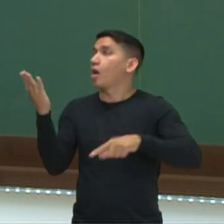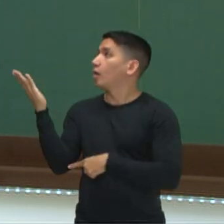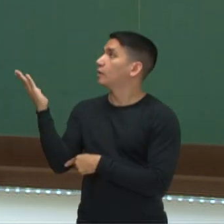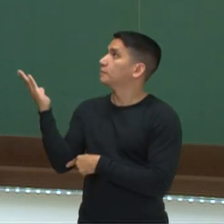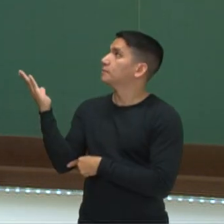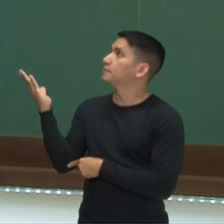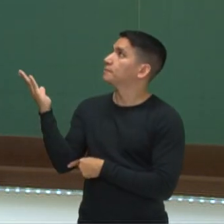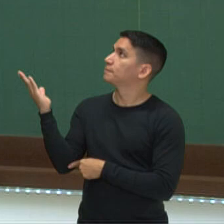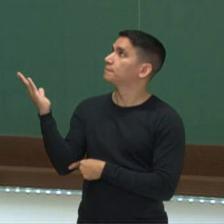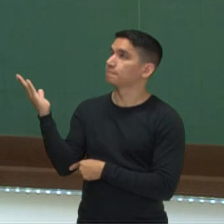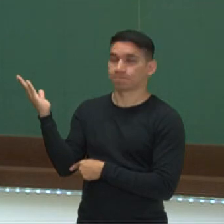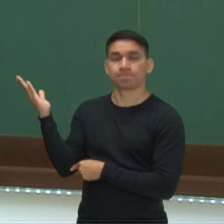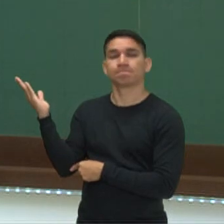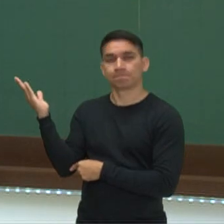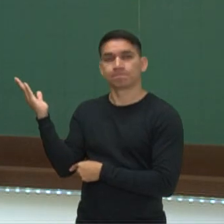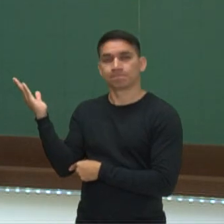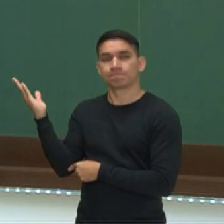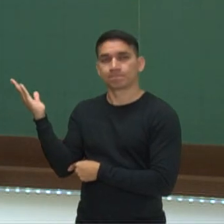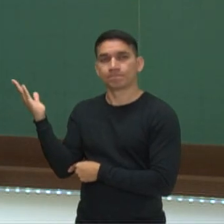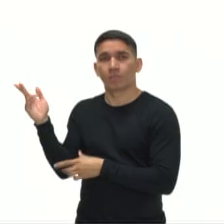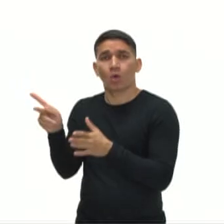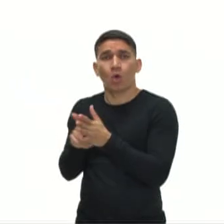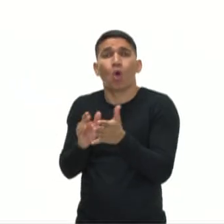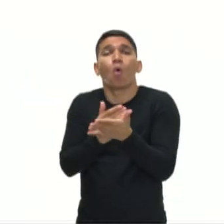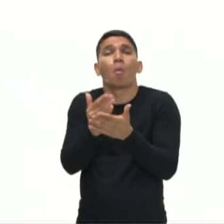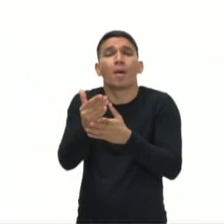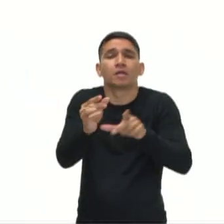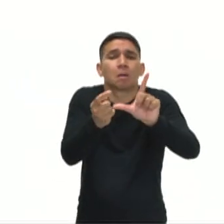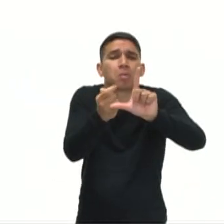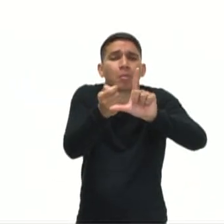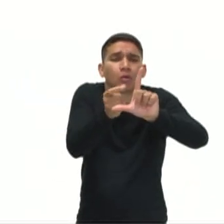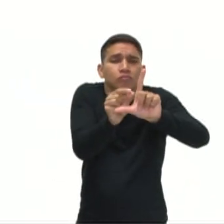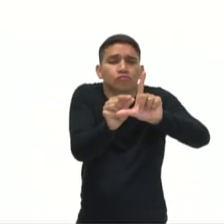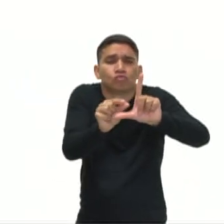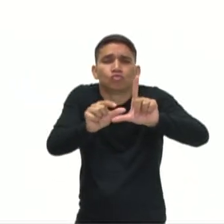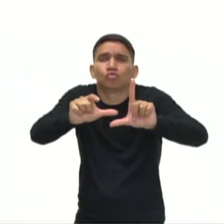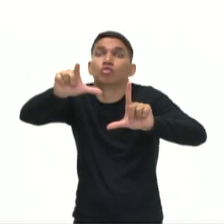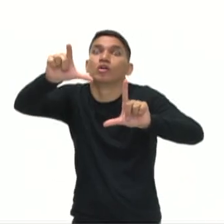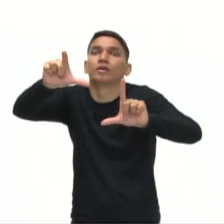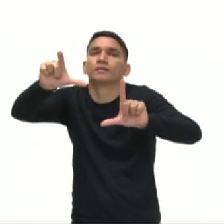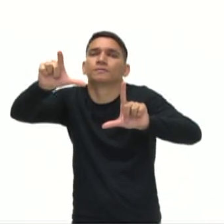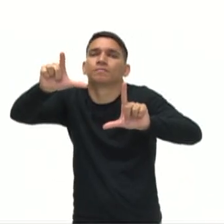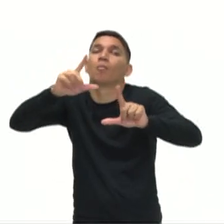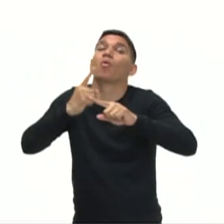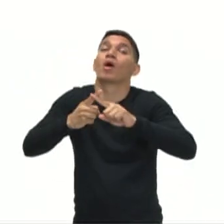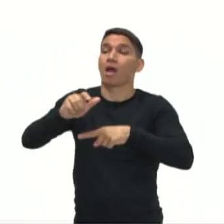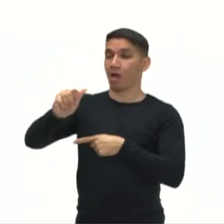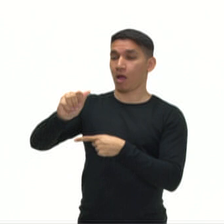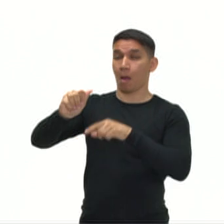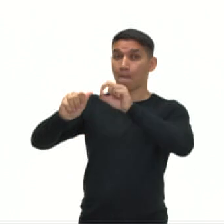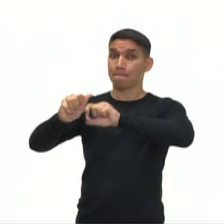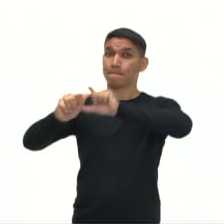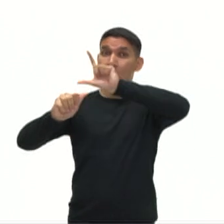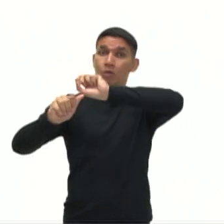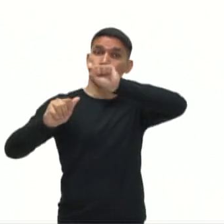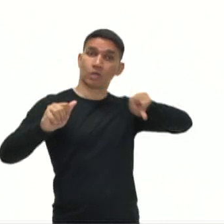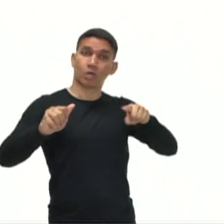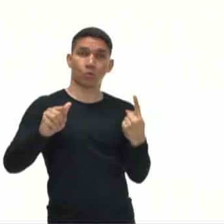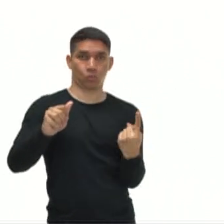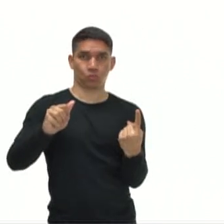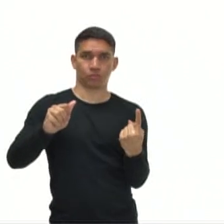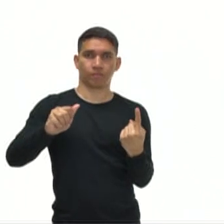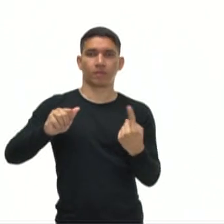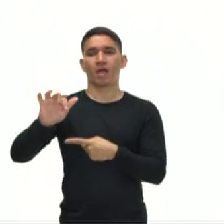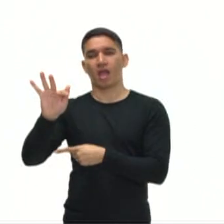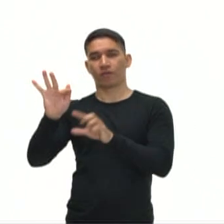esse comportamento, ele veio de um valor pequeno e está crescendo, crescendo, crescendo. A maior do que 1, f de x